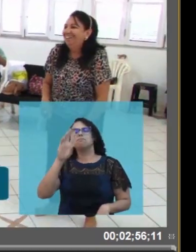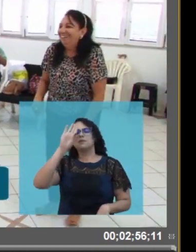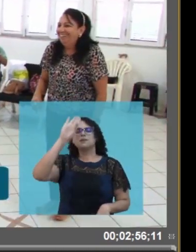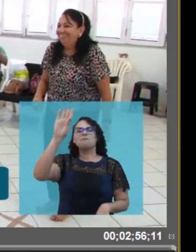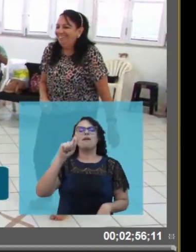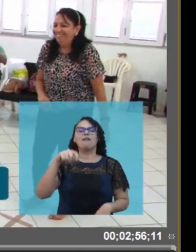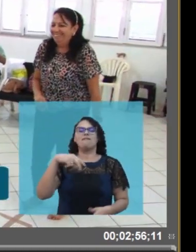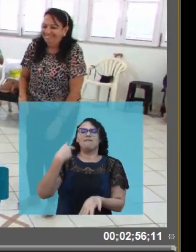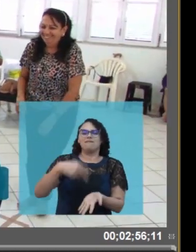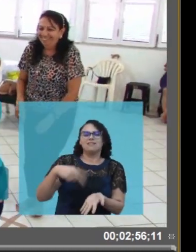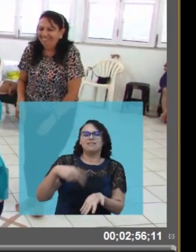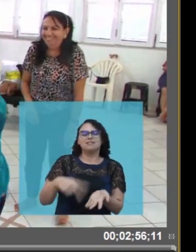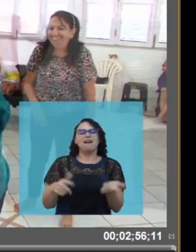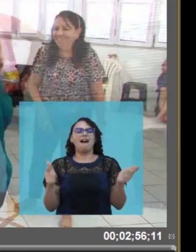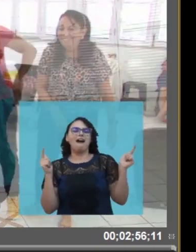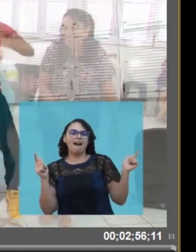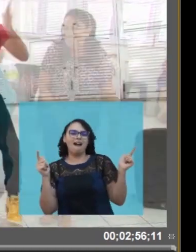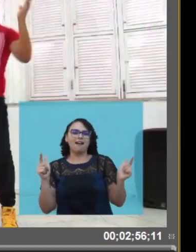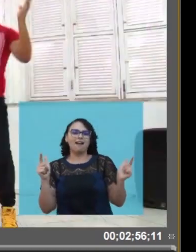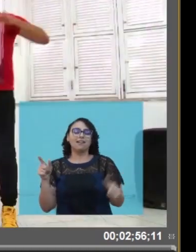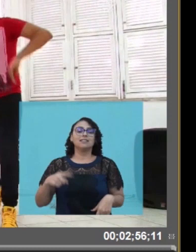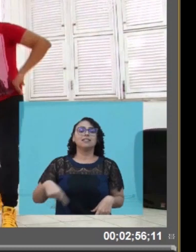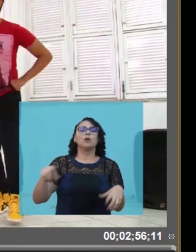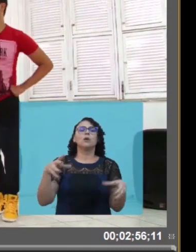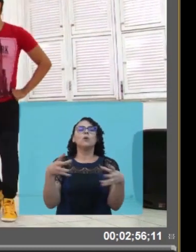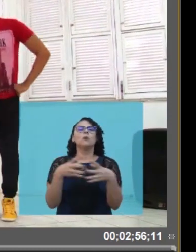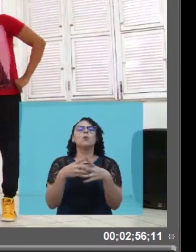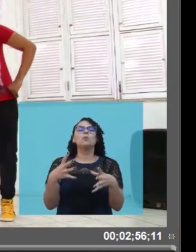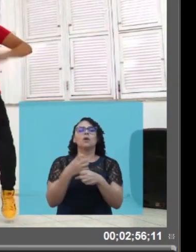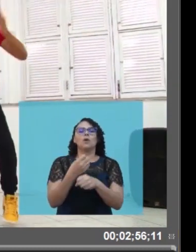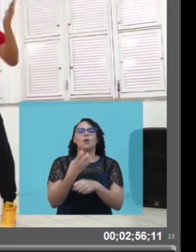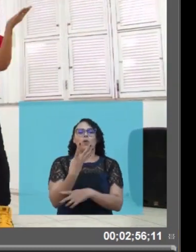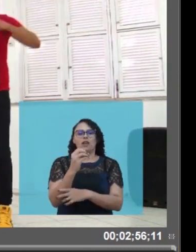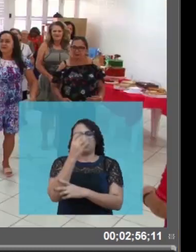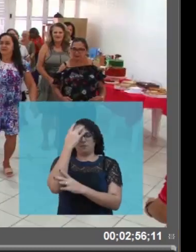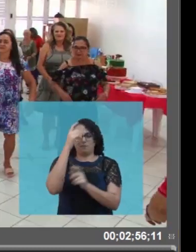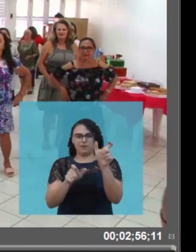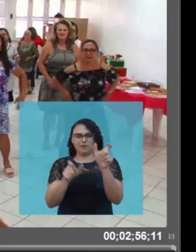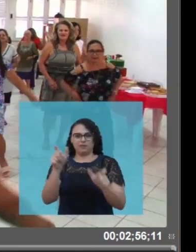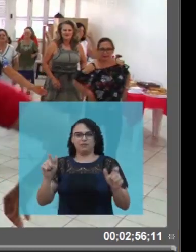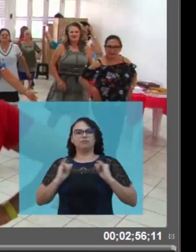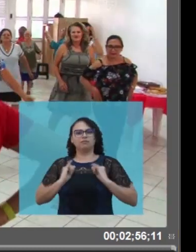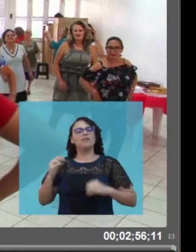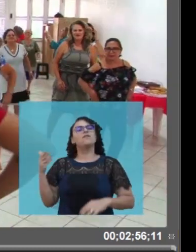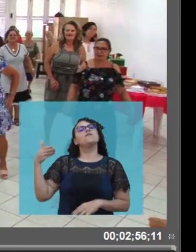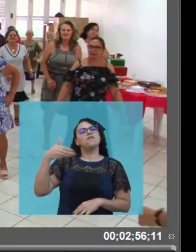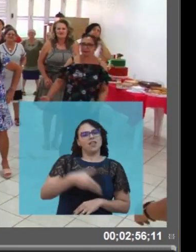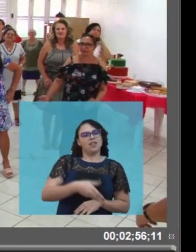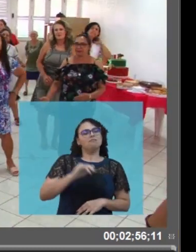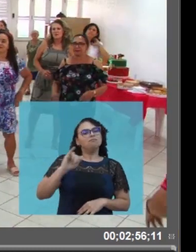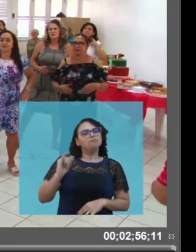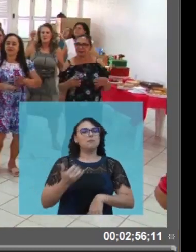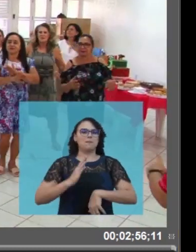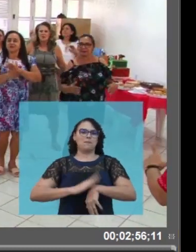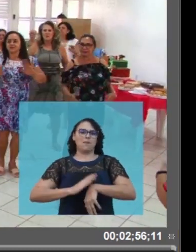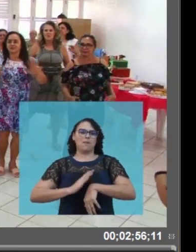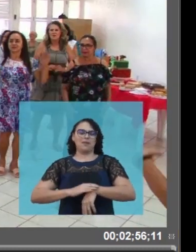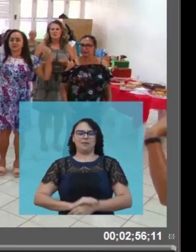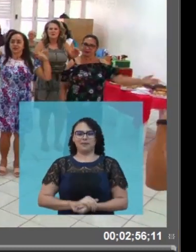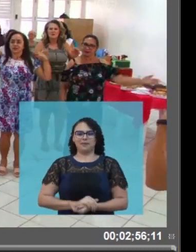se divertir. Mais de 40 servidores aposentados vieram prestigiar esse encontro.